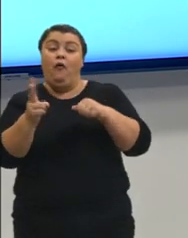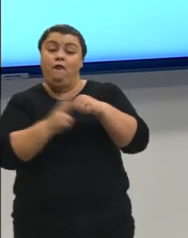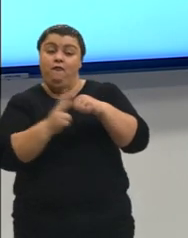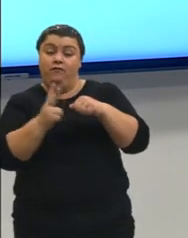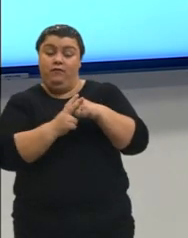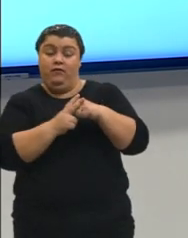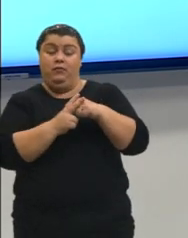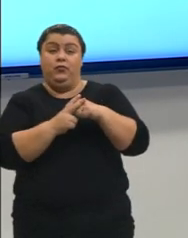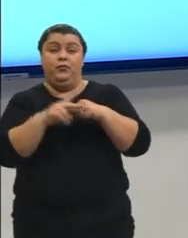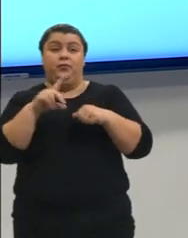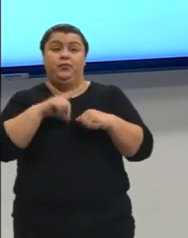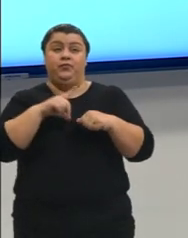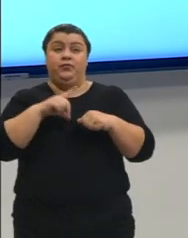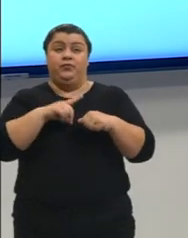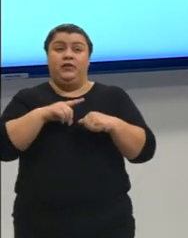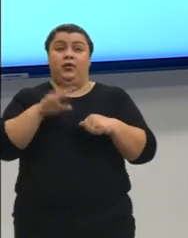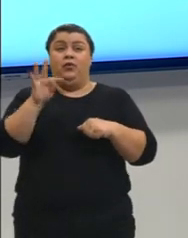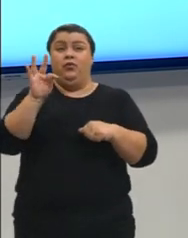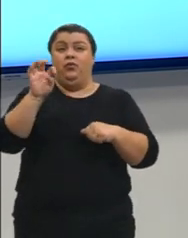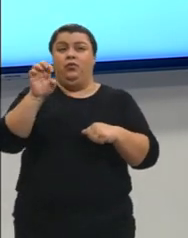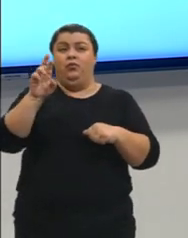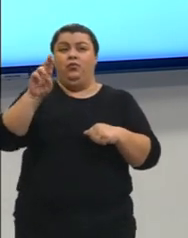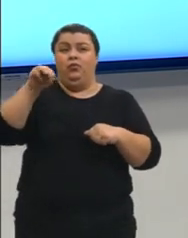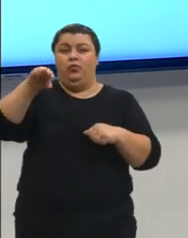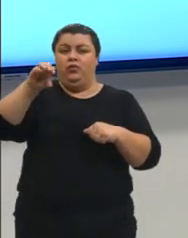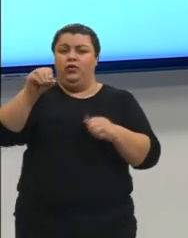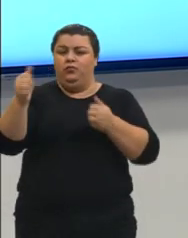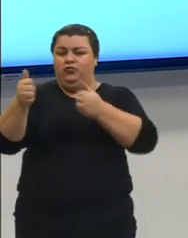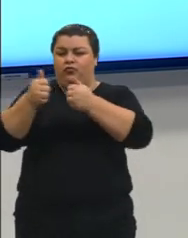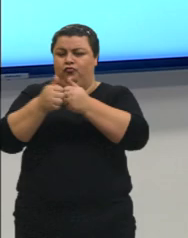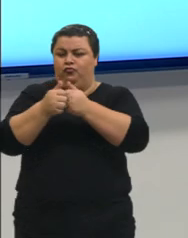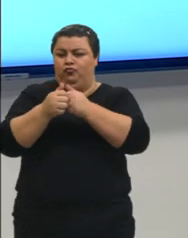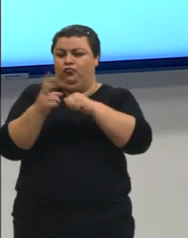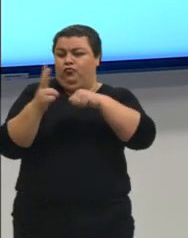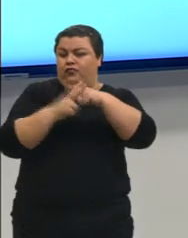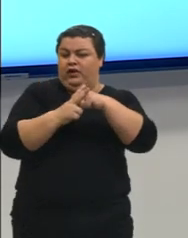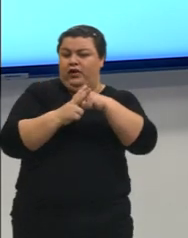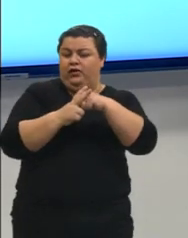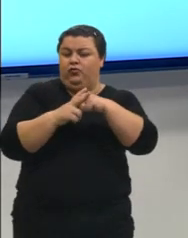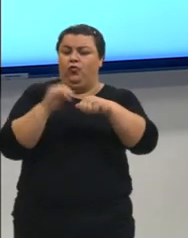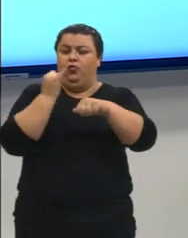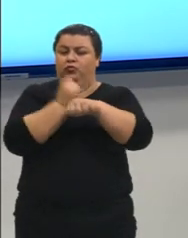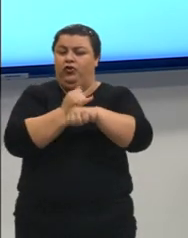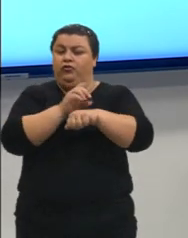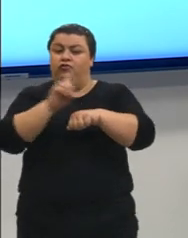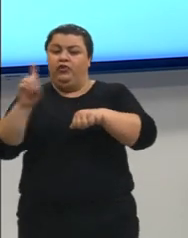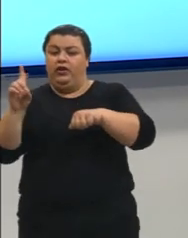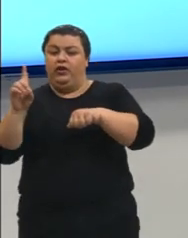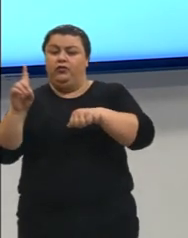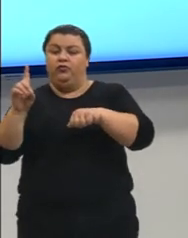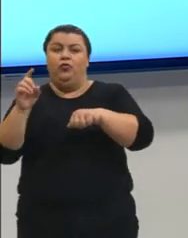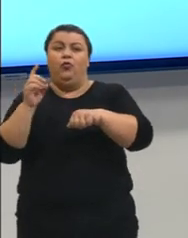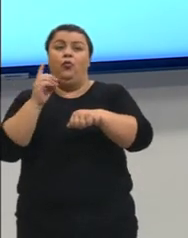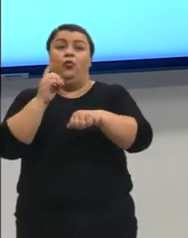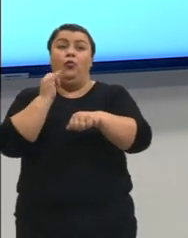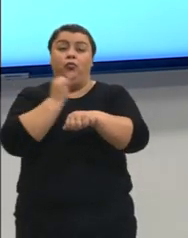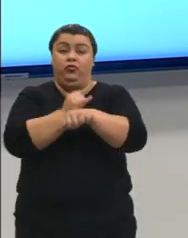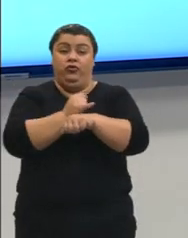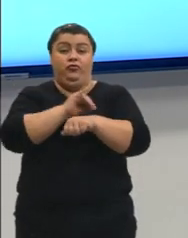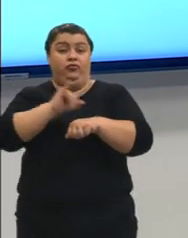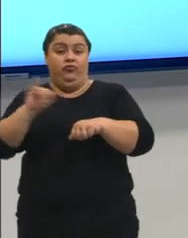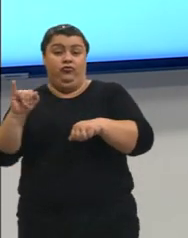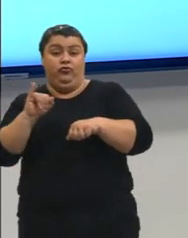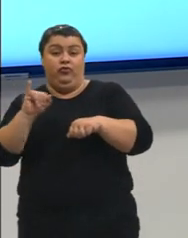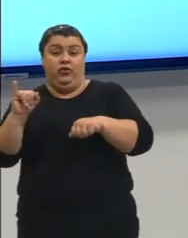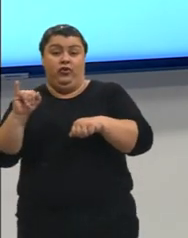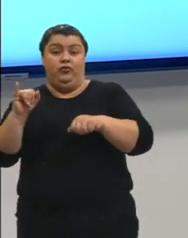tem ali são termos que acompanham verbos objeto direto sem preposição o objeto indireto